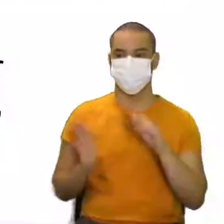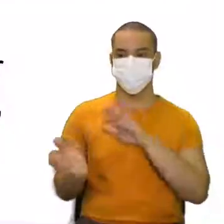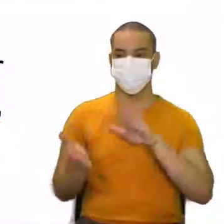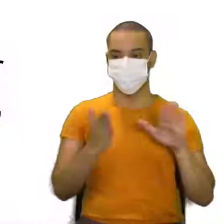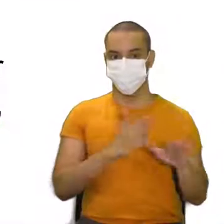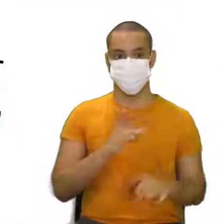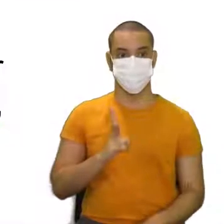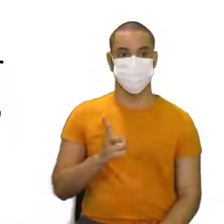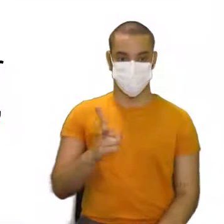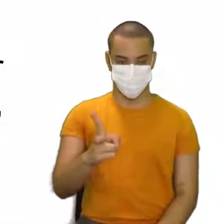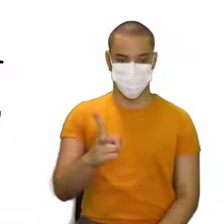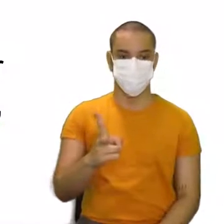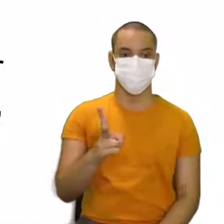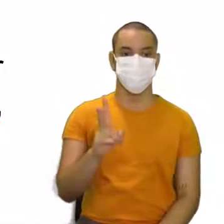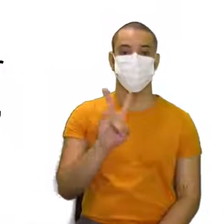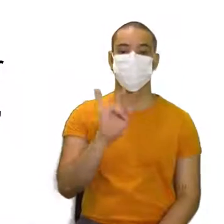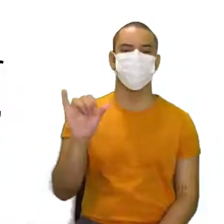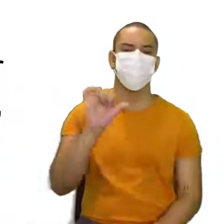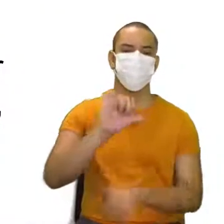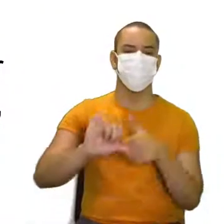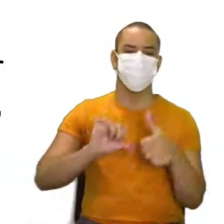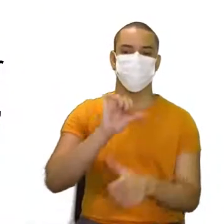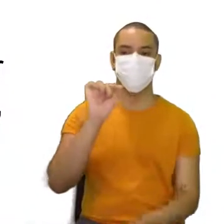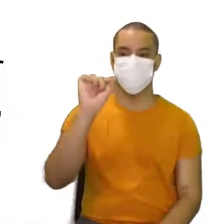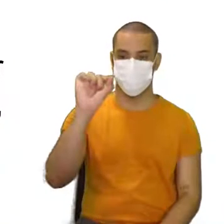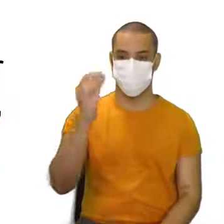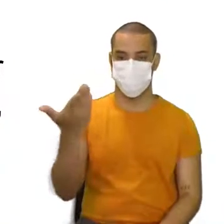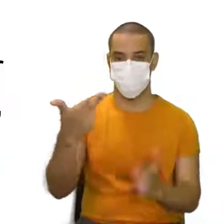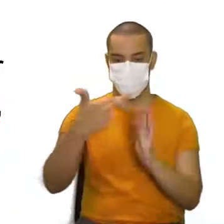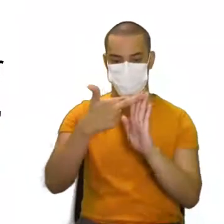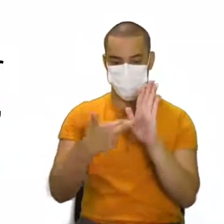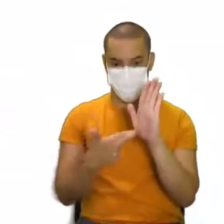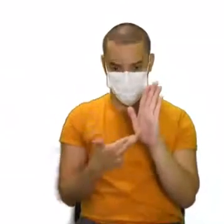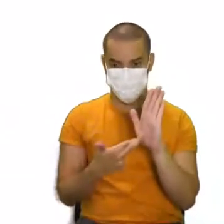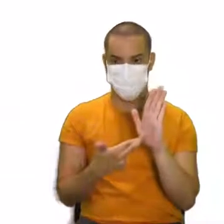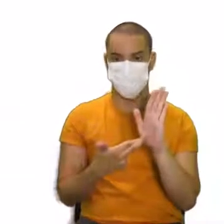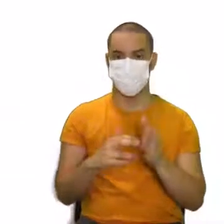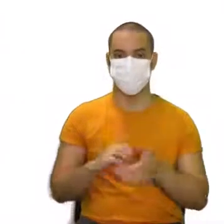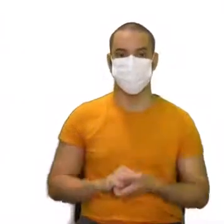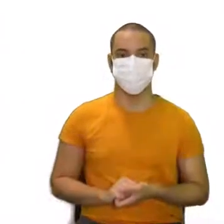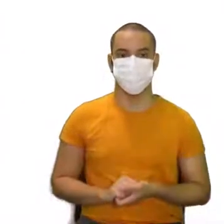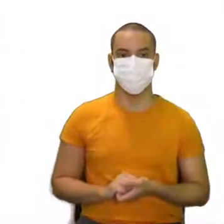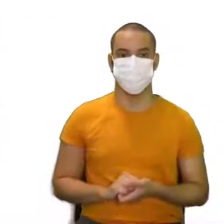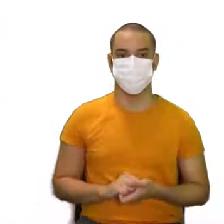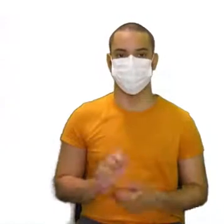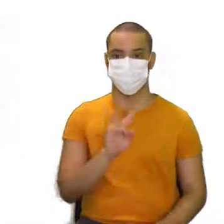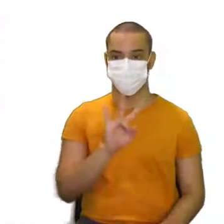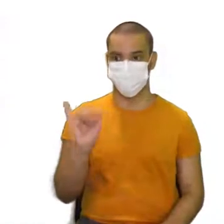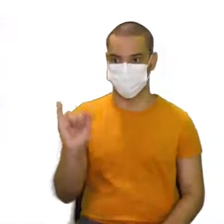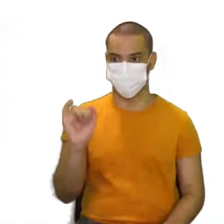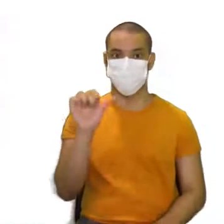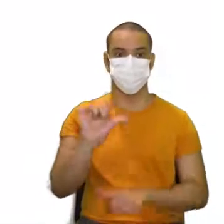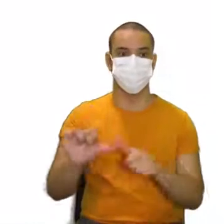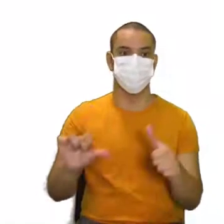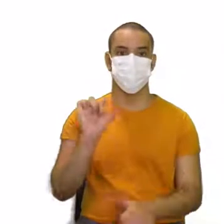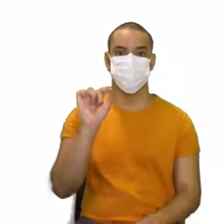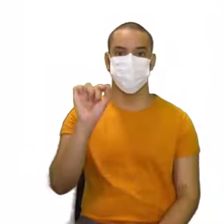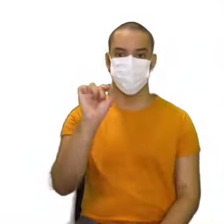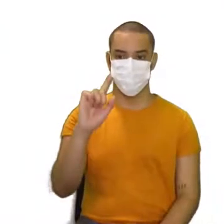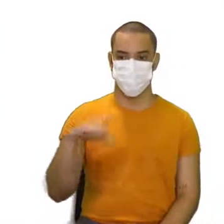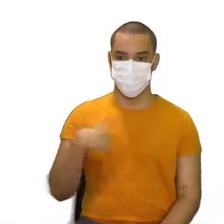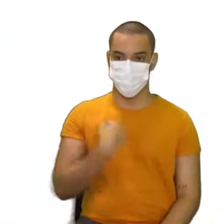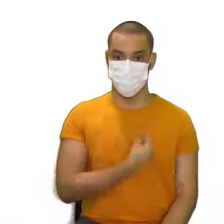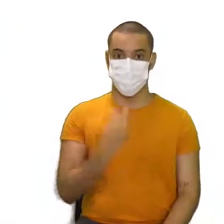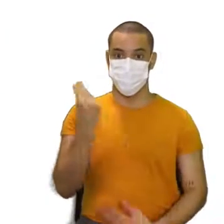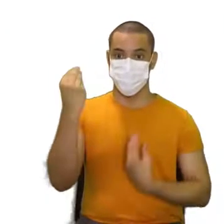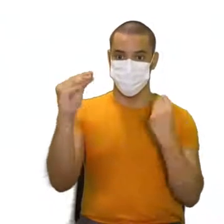lá continuar nós vamos mudar um pouquinho aí essa regra né mudando o que nós vamos